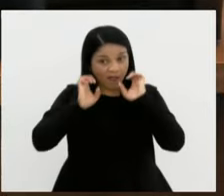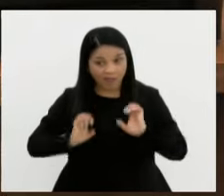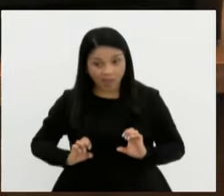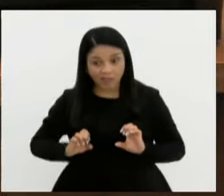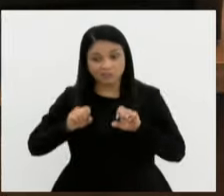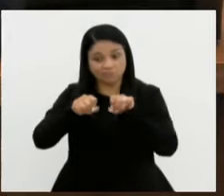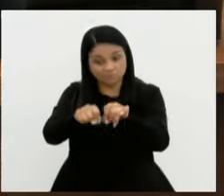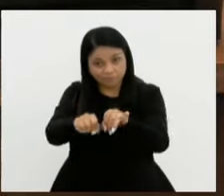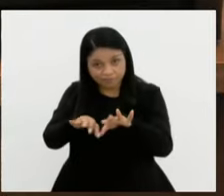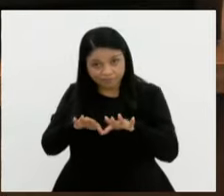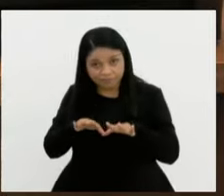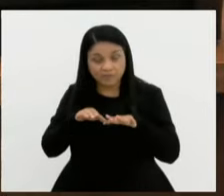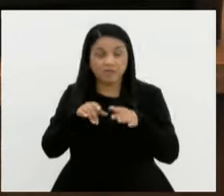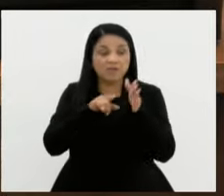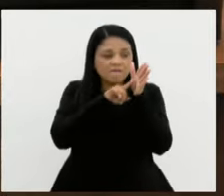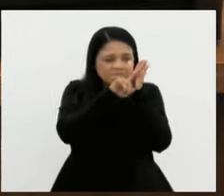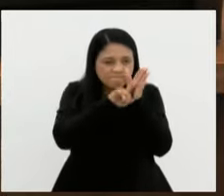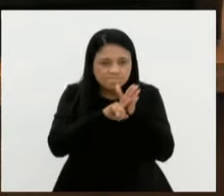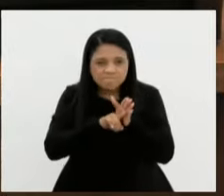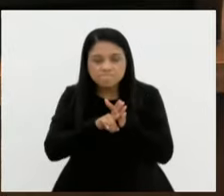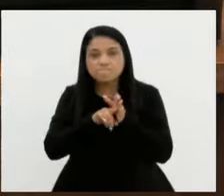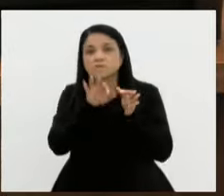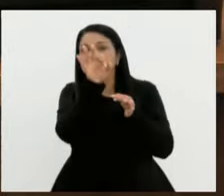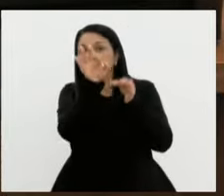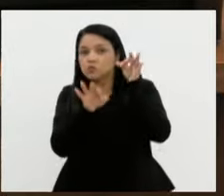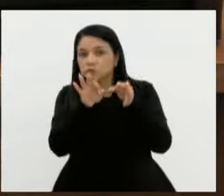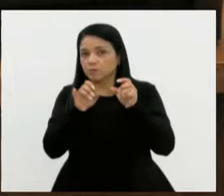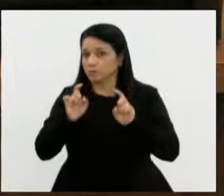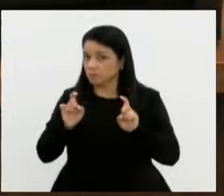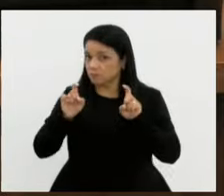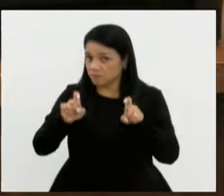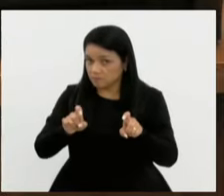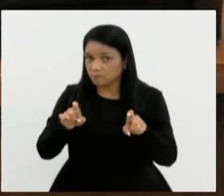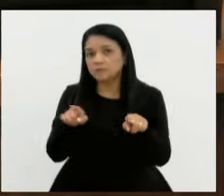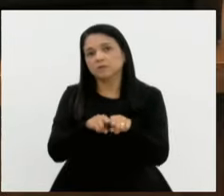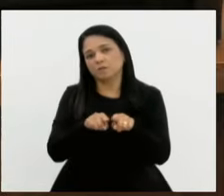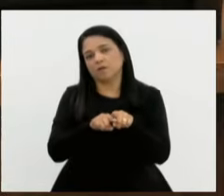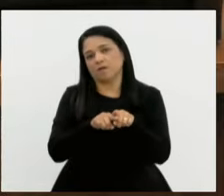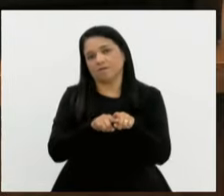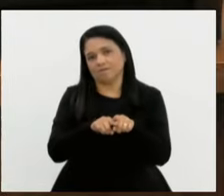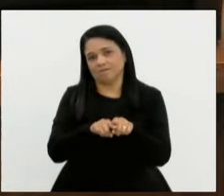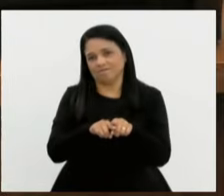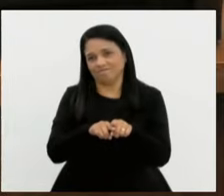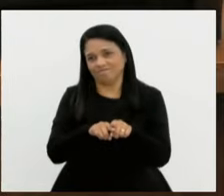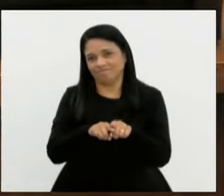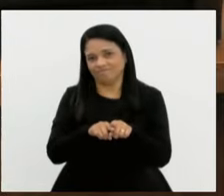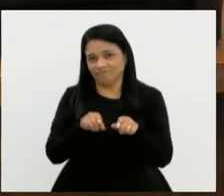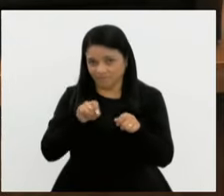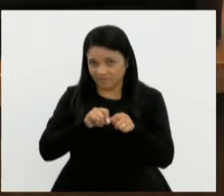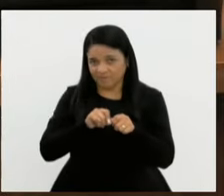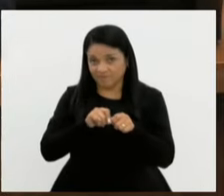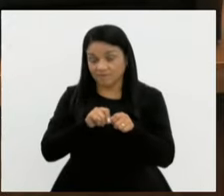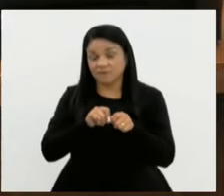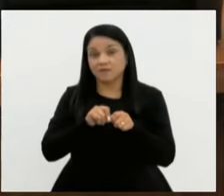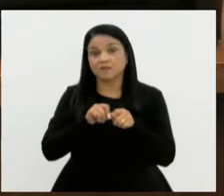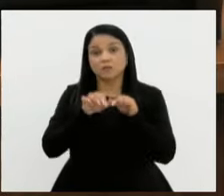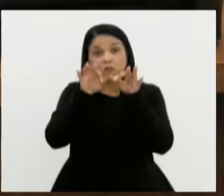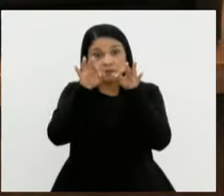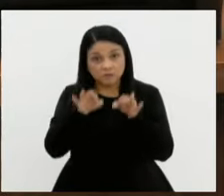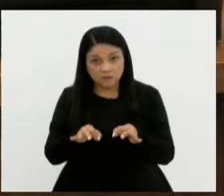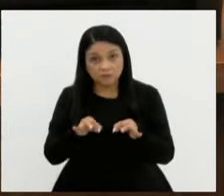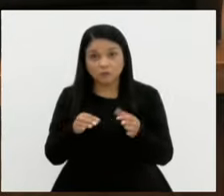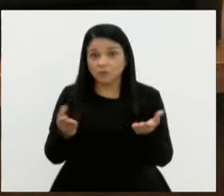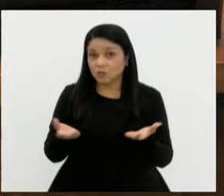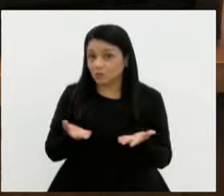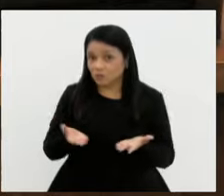para se fazer a investigação e o julgamento devido do mandato, isto também será feito. Portanto, acertadamente, hoje, vi